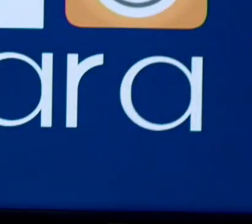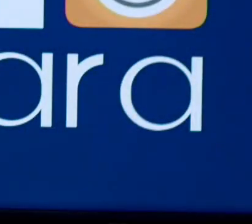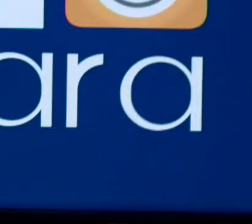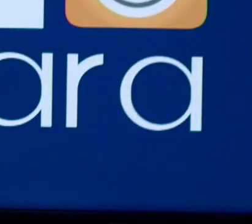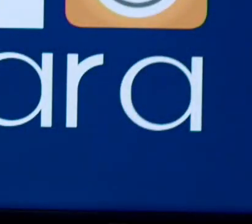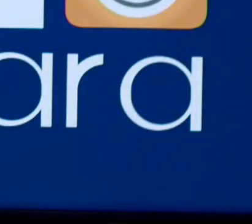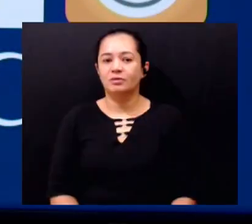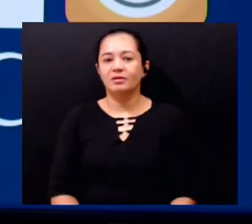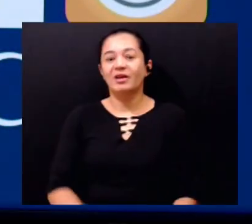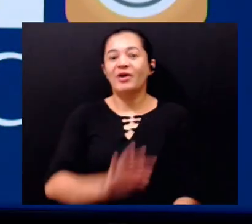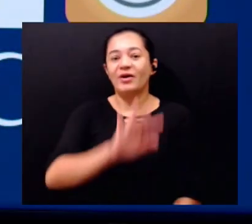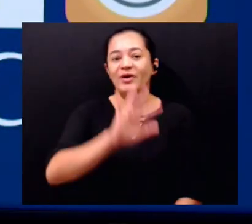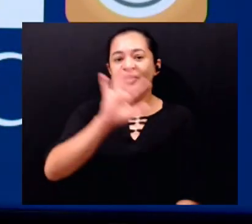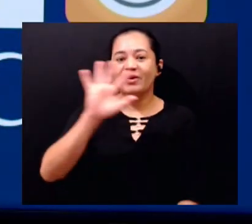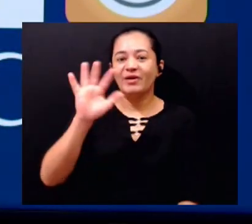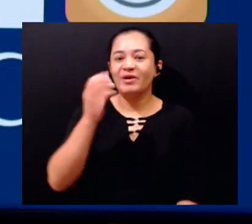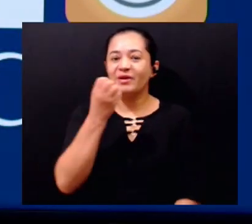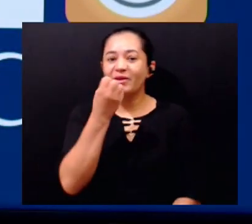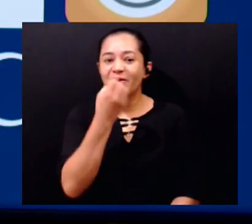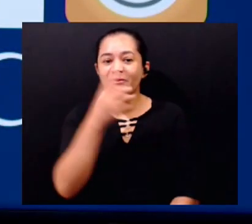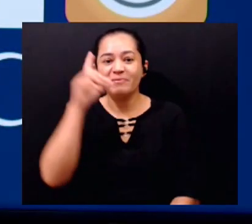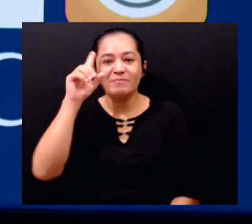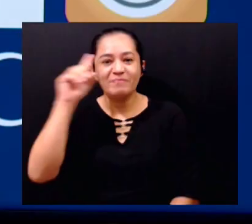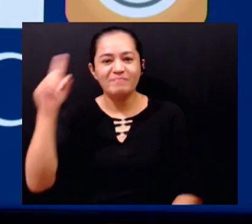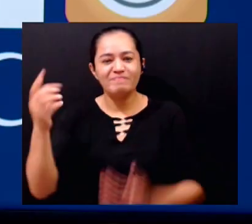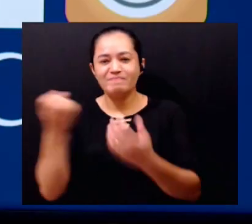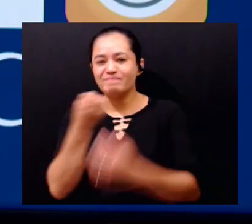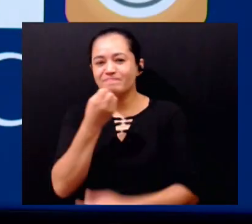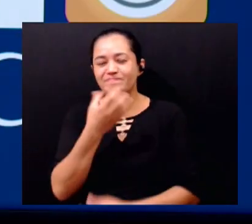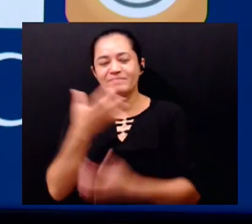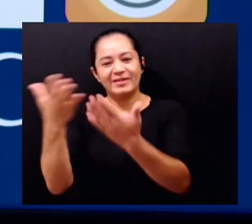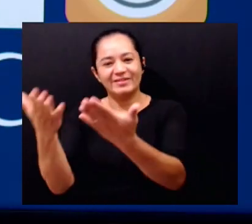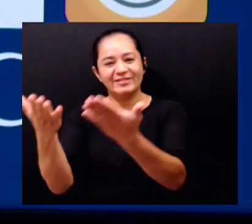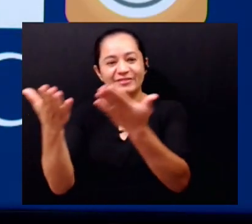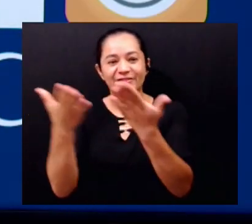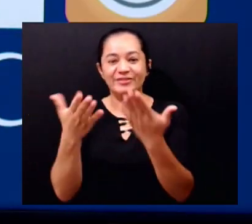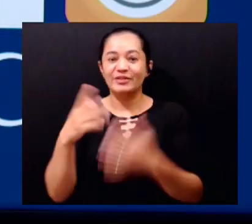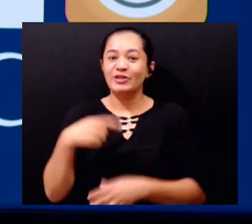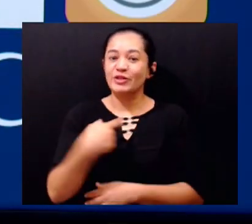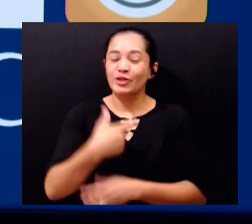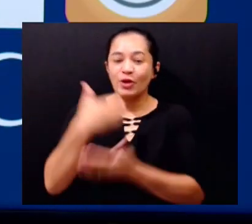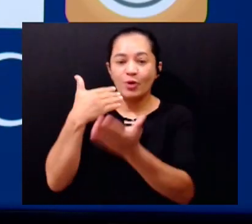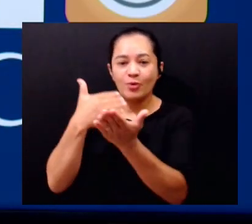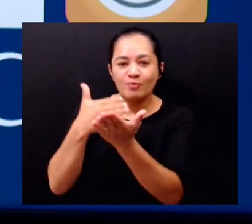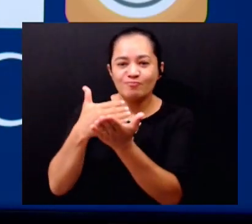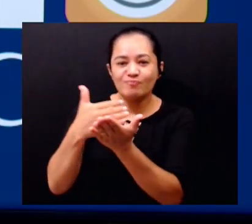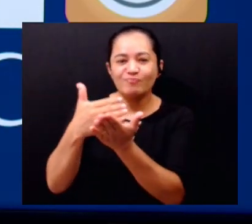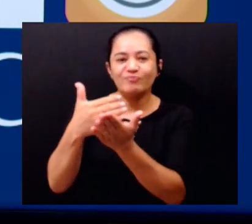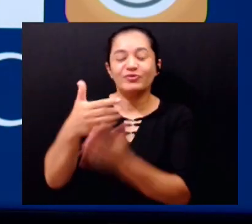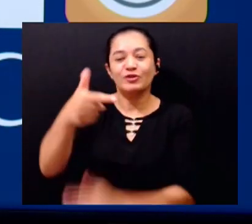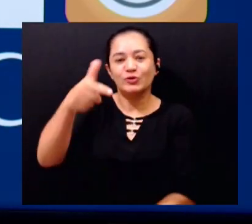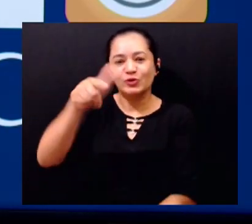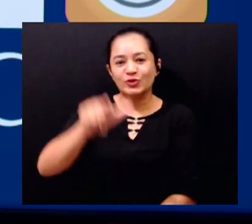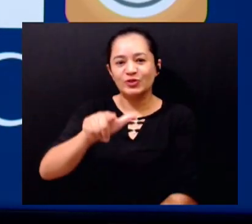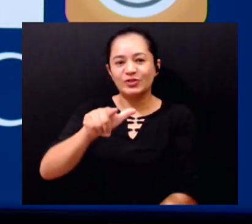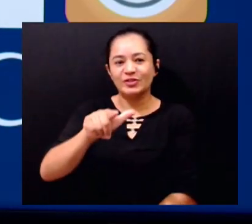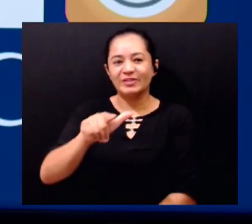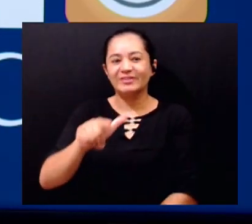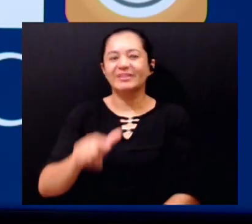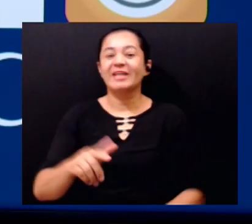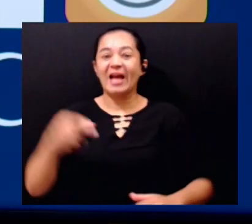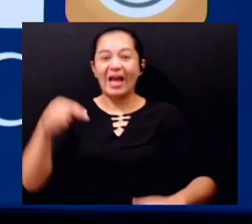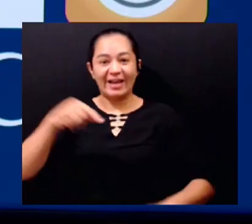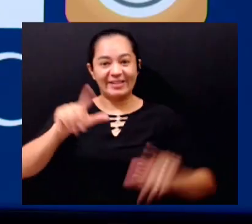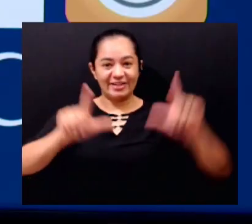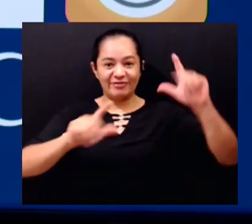Olá, bom dia! Sejam bem-vindos. Estamos começando mais um Estúdio Câmara aqui na TV